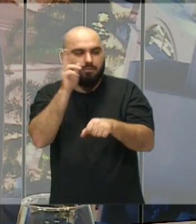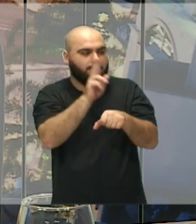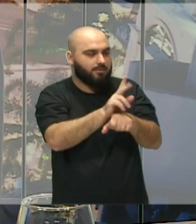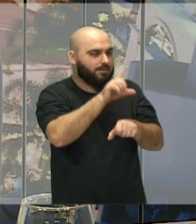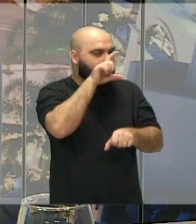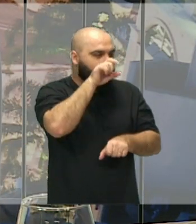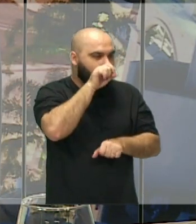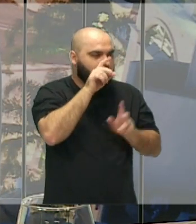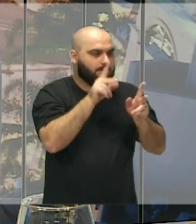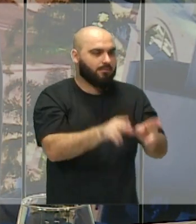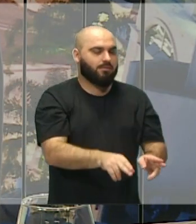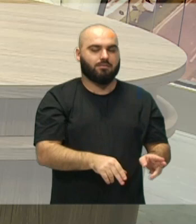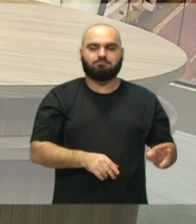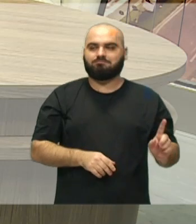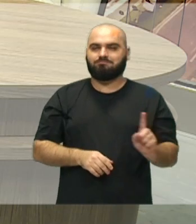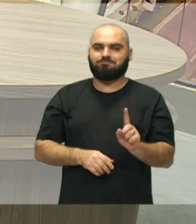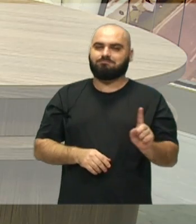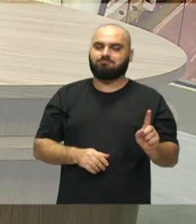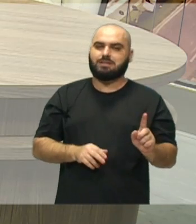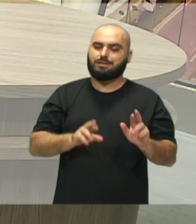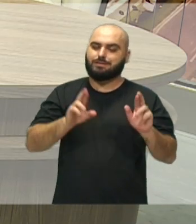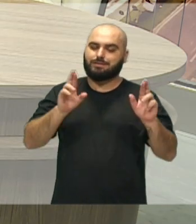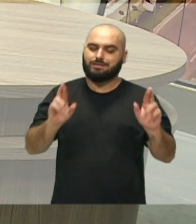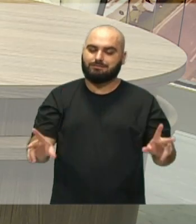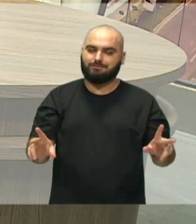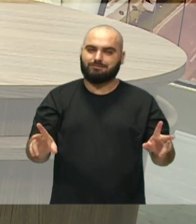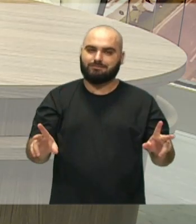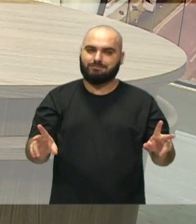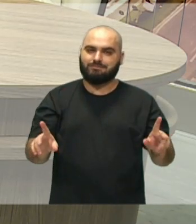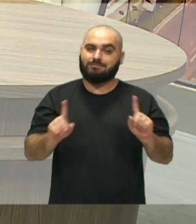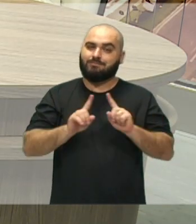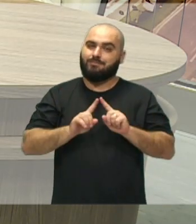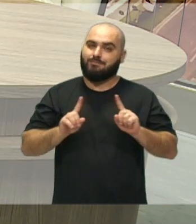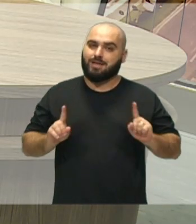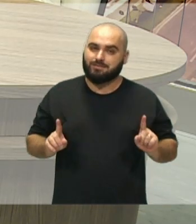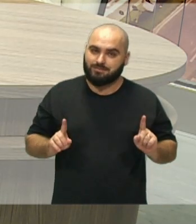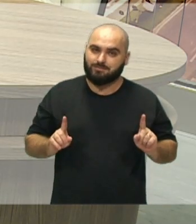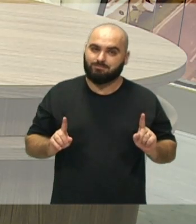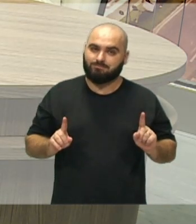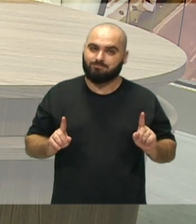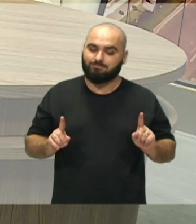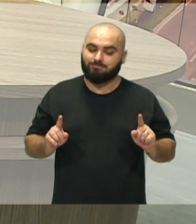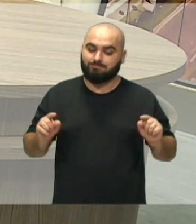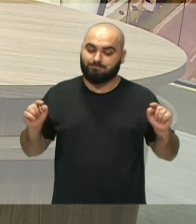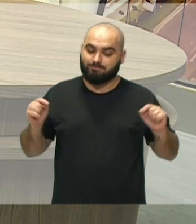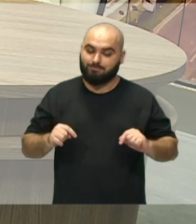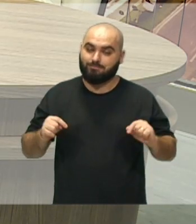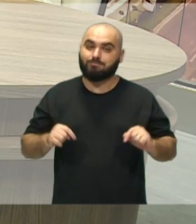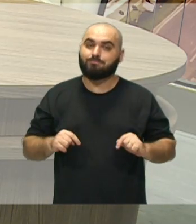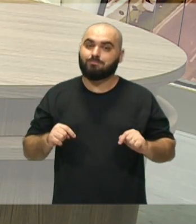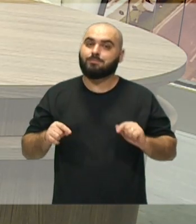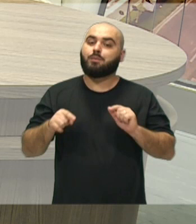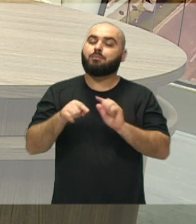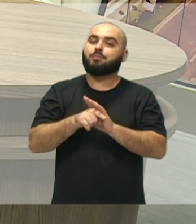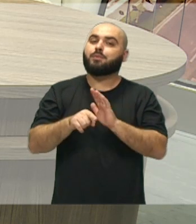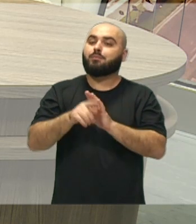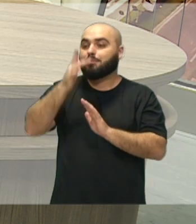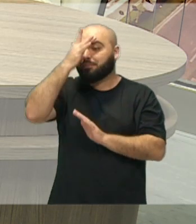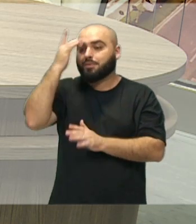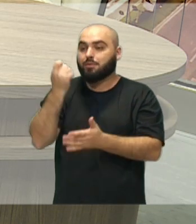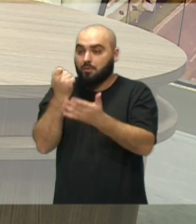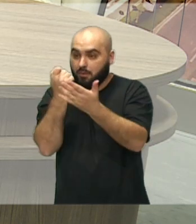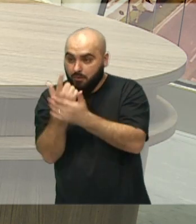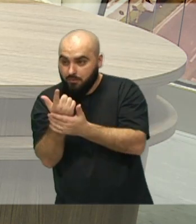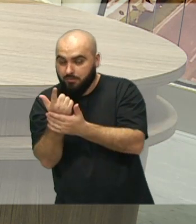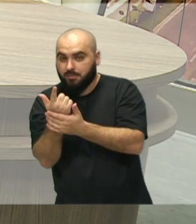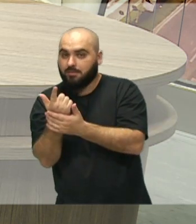estão fazendo de muito bom coração, mas somos nós que estamos alimentando o tráfico. Então, eu